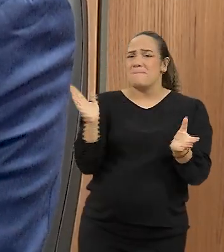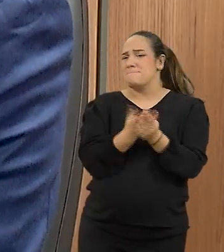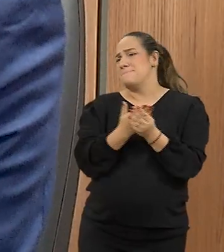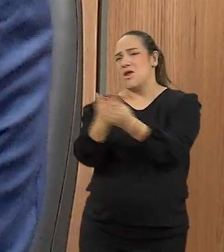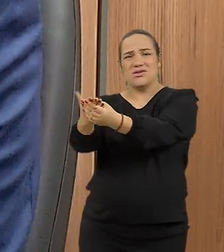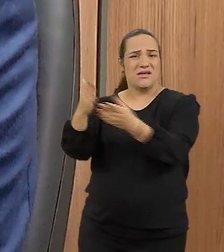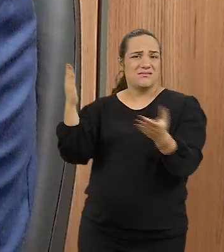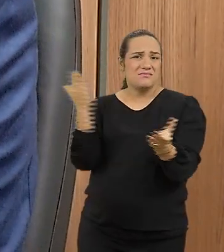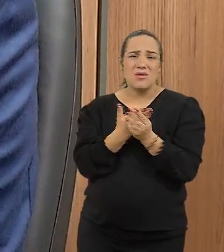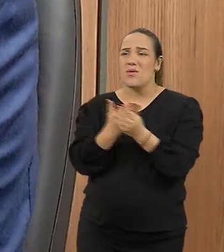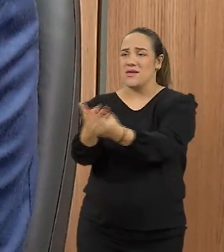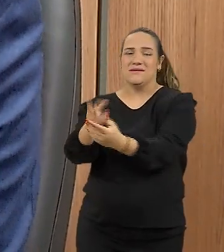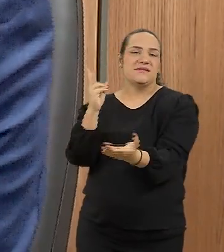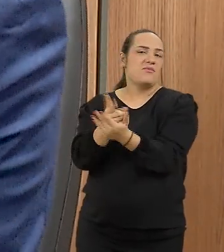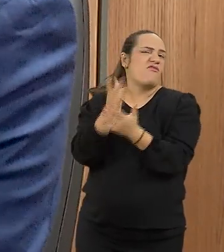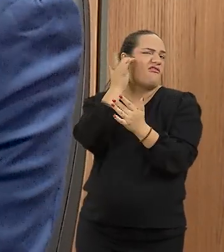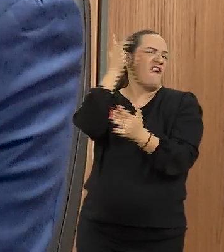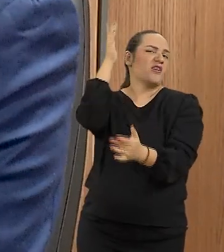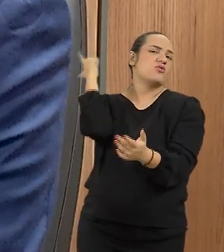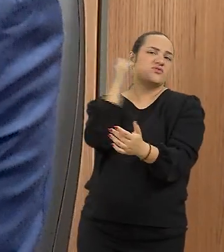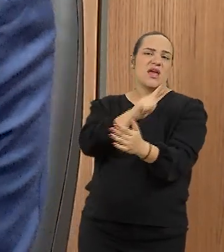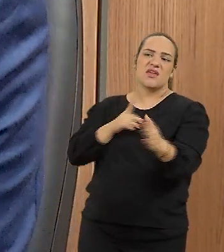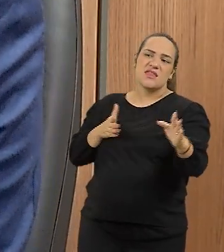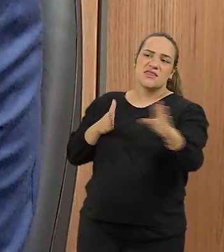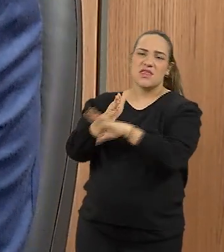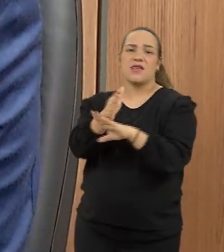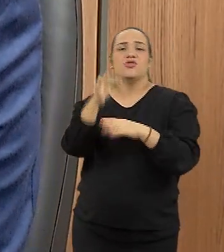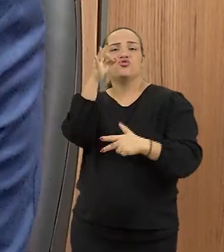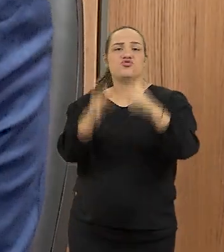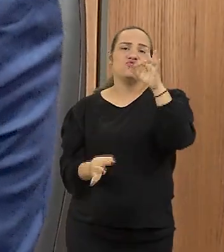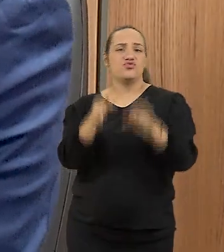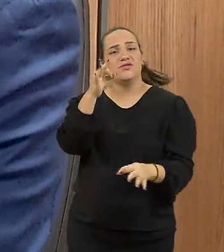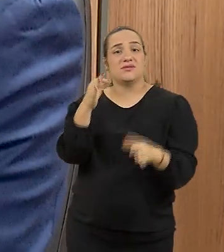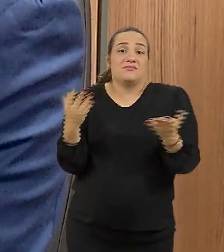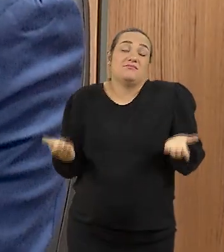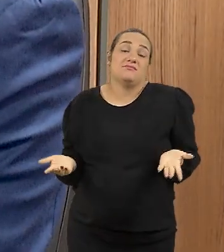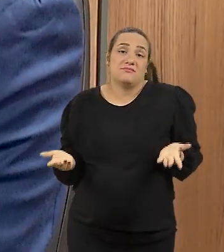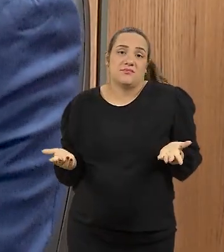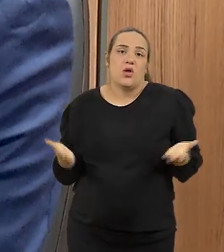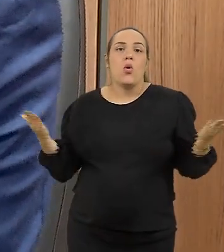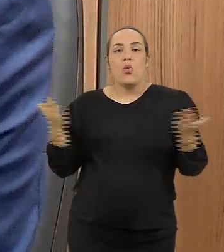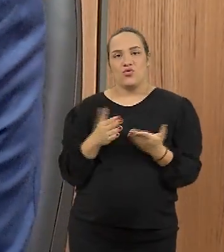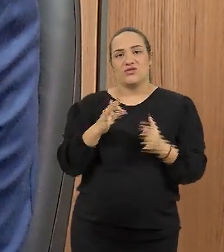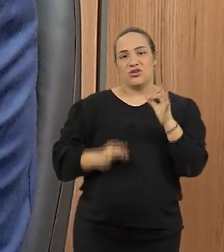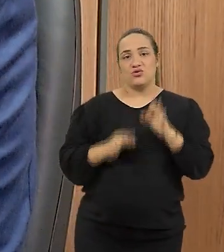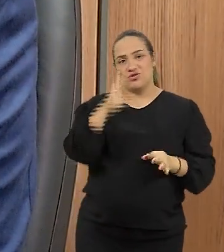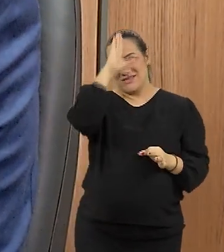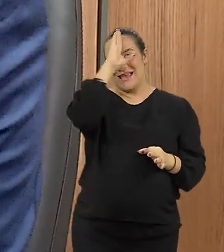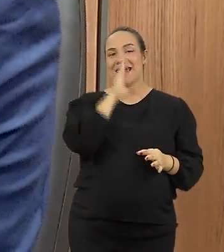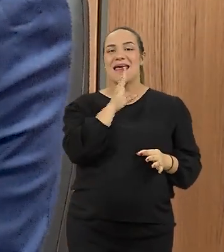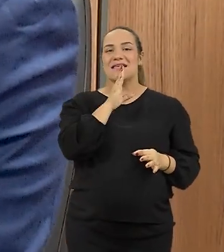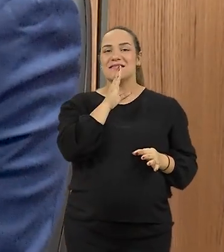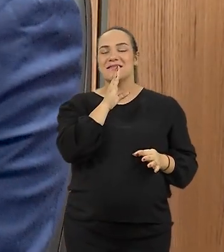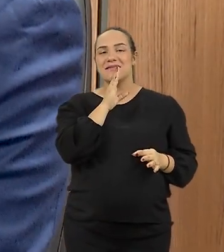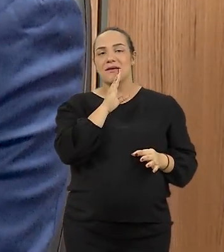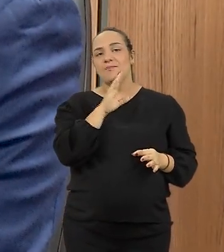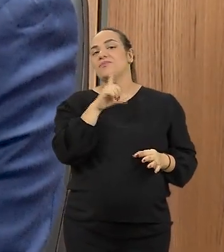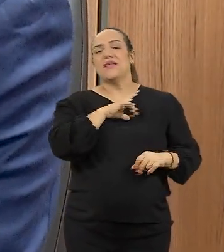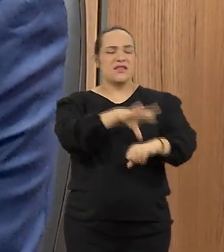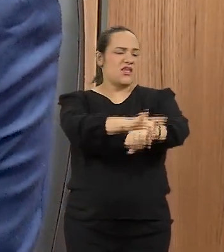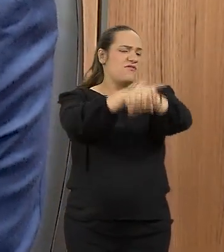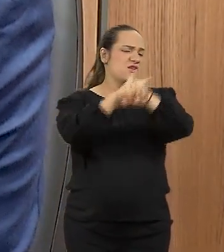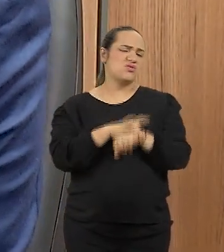uma cultura de acesso ao judiciário, de facilitar o acesso ao judiciário. Nós temos hoje a justiça gratuita muito forte, nós